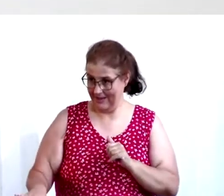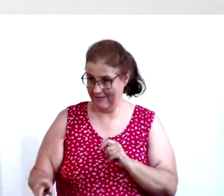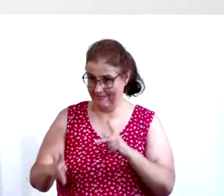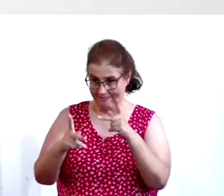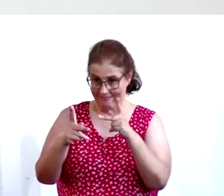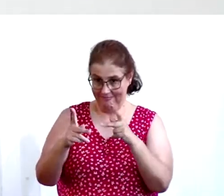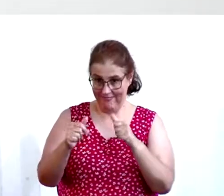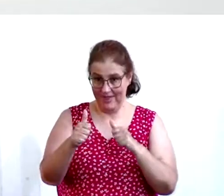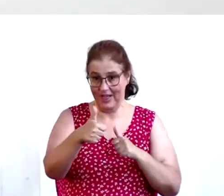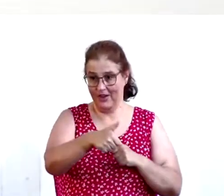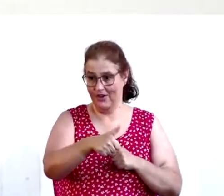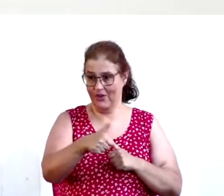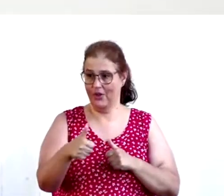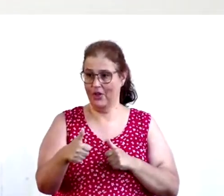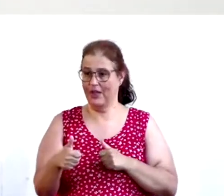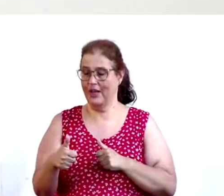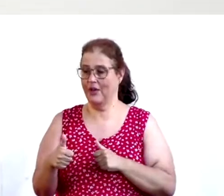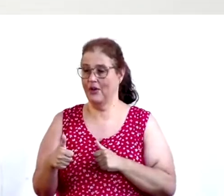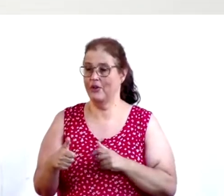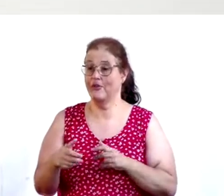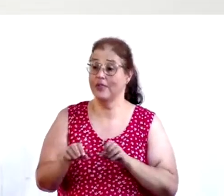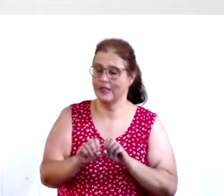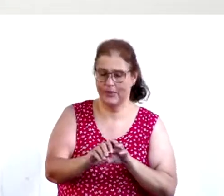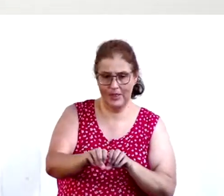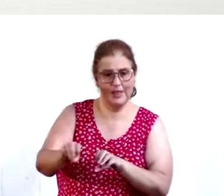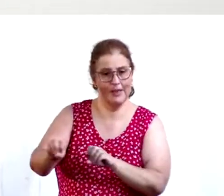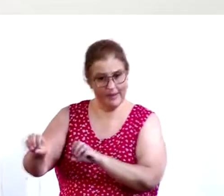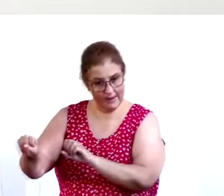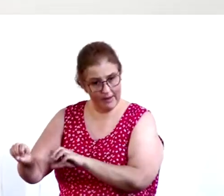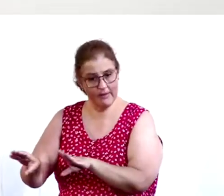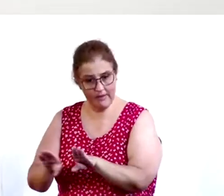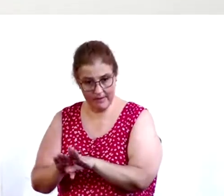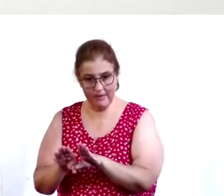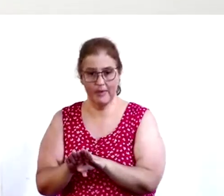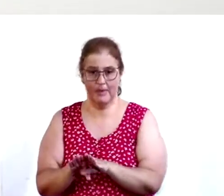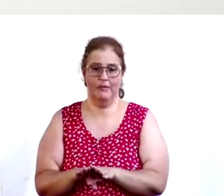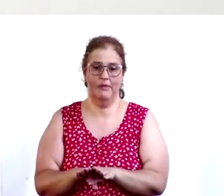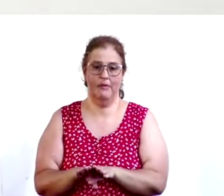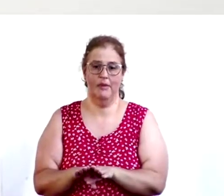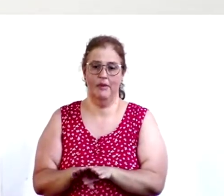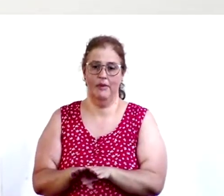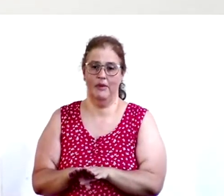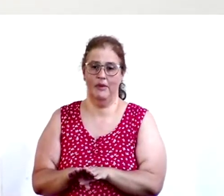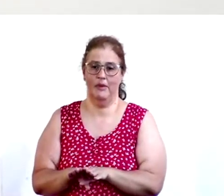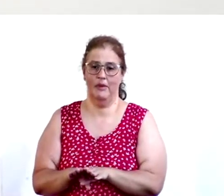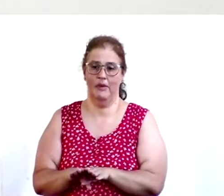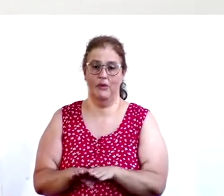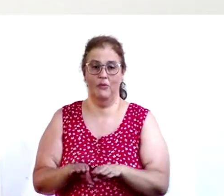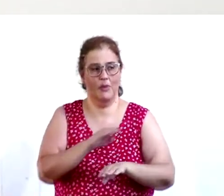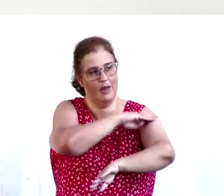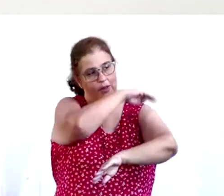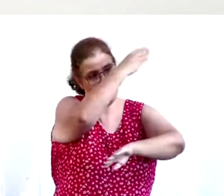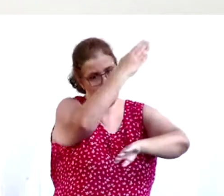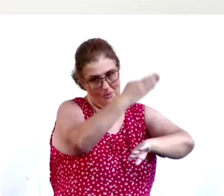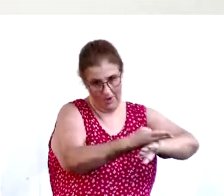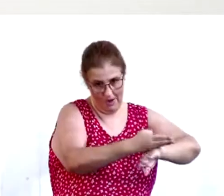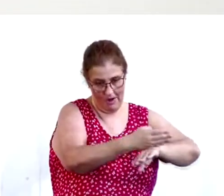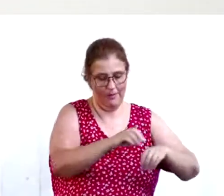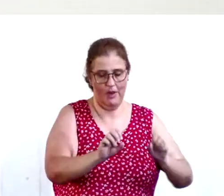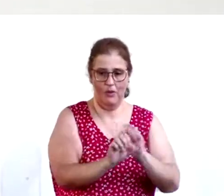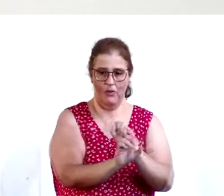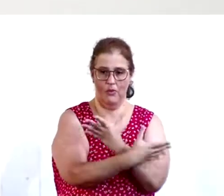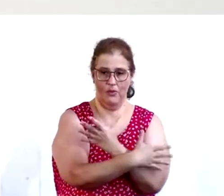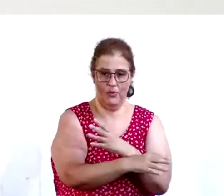culto, vocês estão sendo ensinadas também Uma montanha, um deserto,